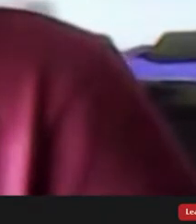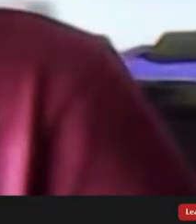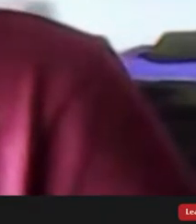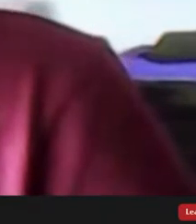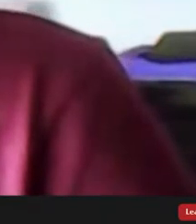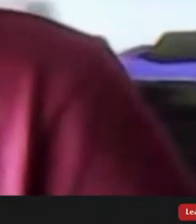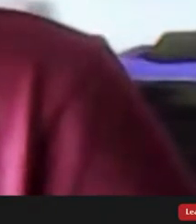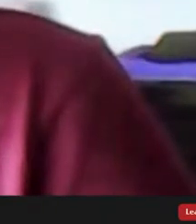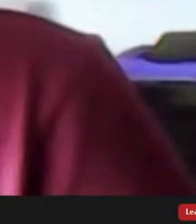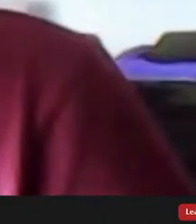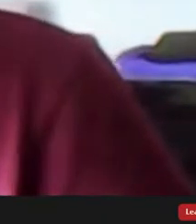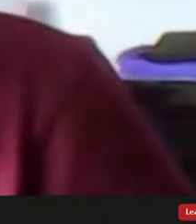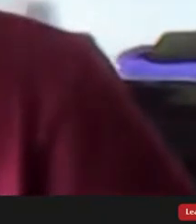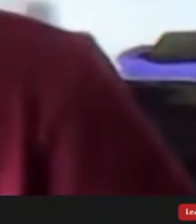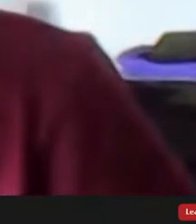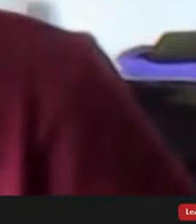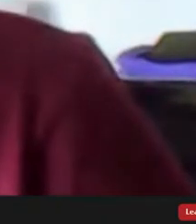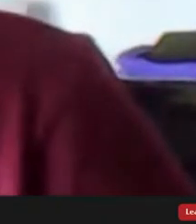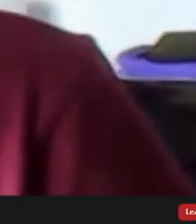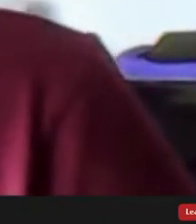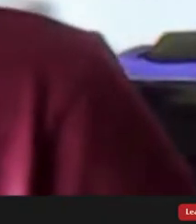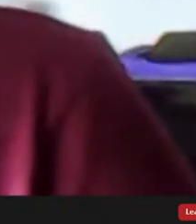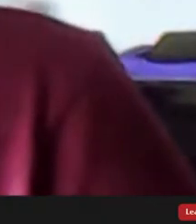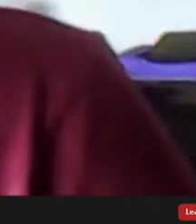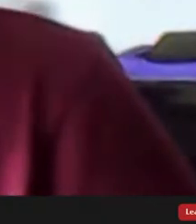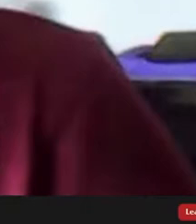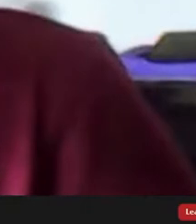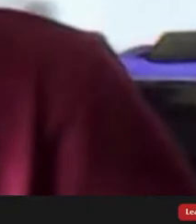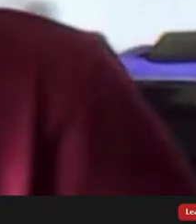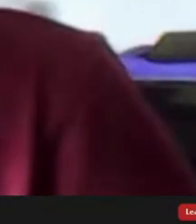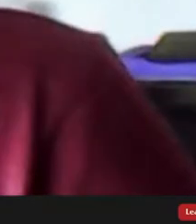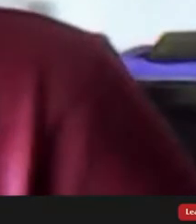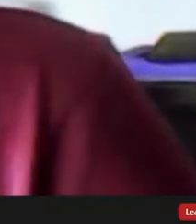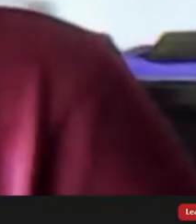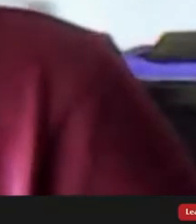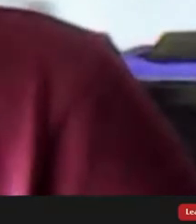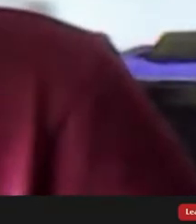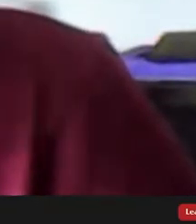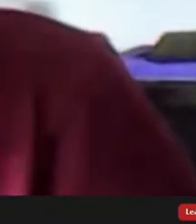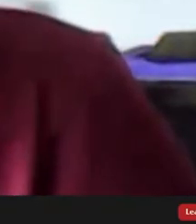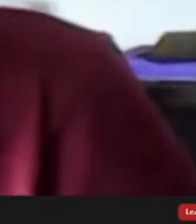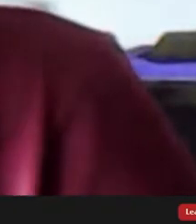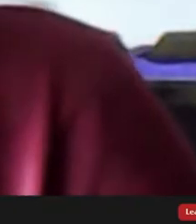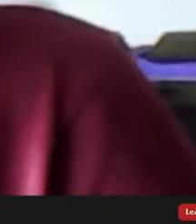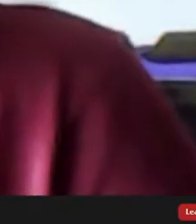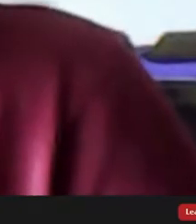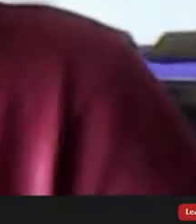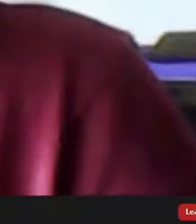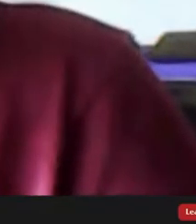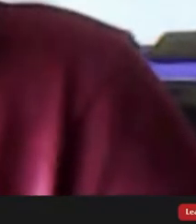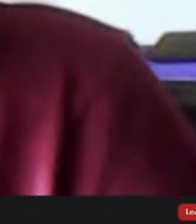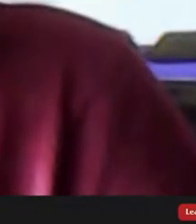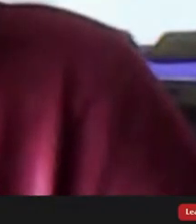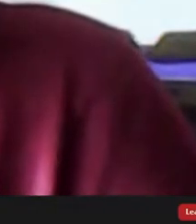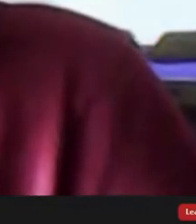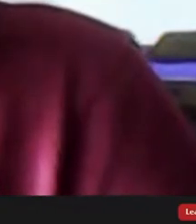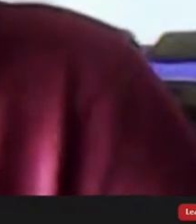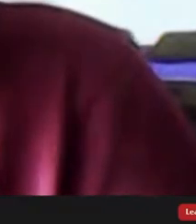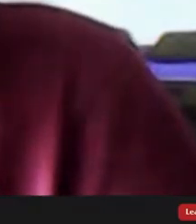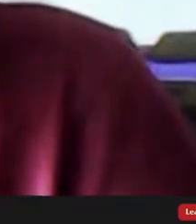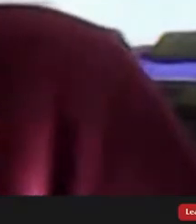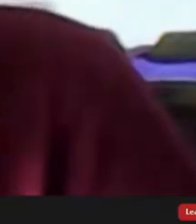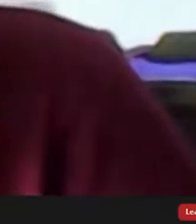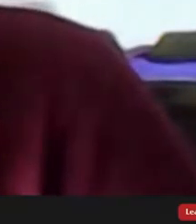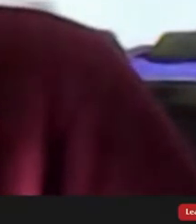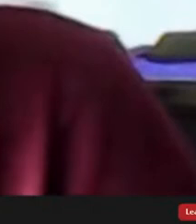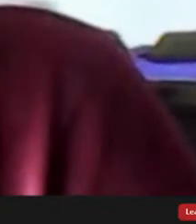de direitos que estão associados à escola pública, né, no nosso país. Então, a gente teve a adoção